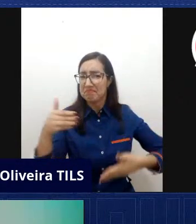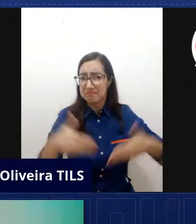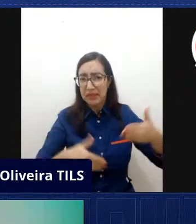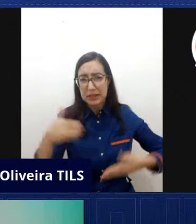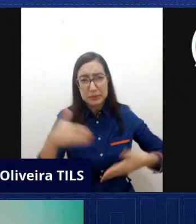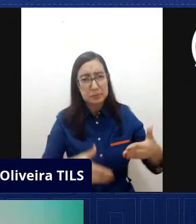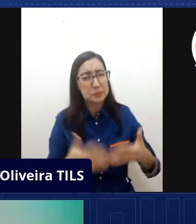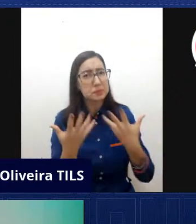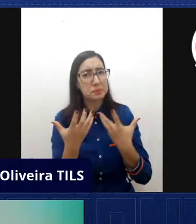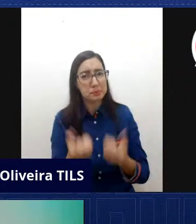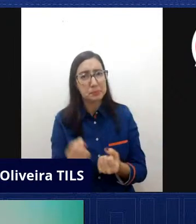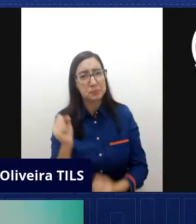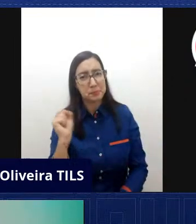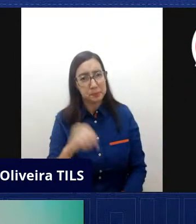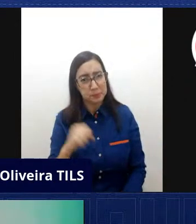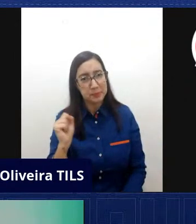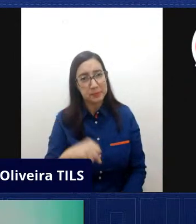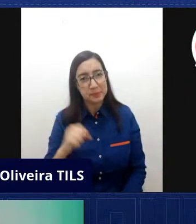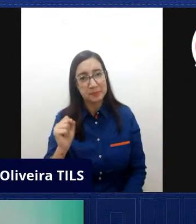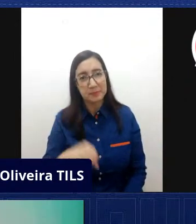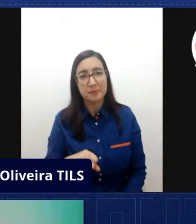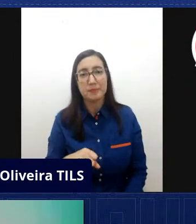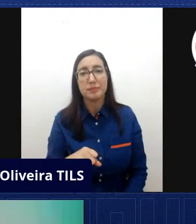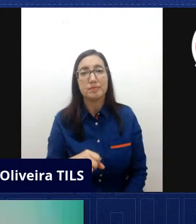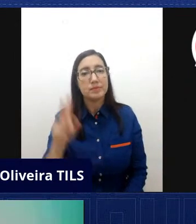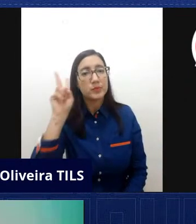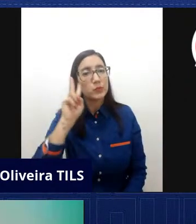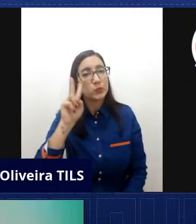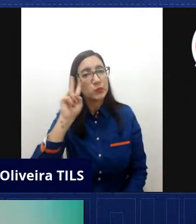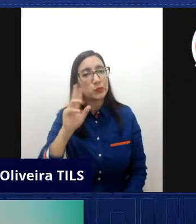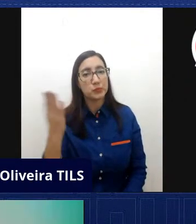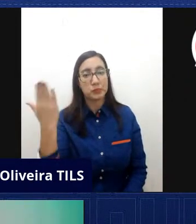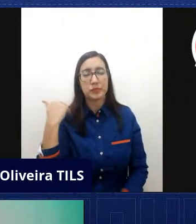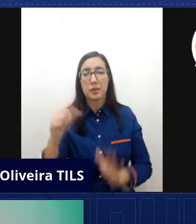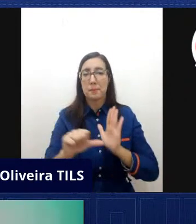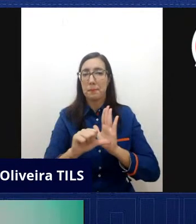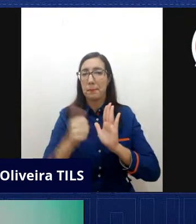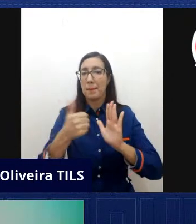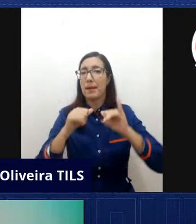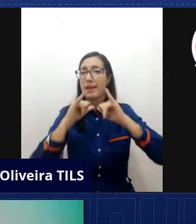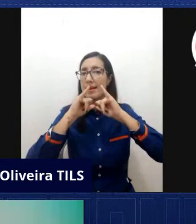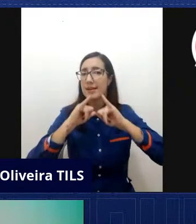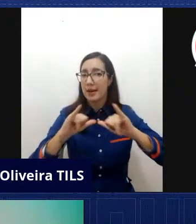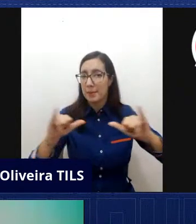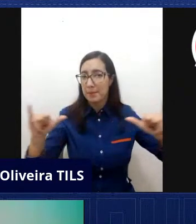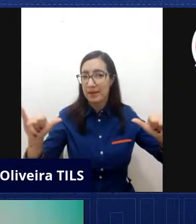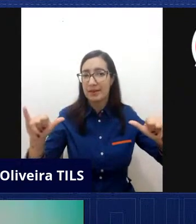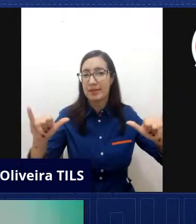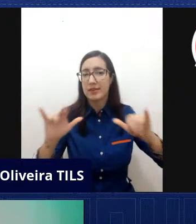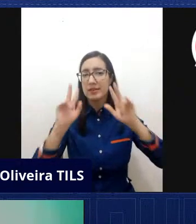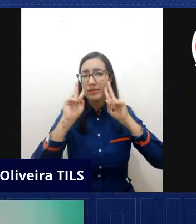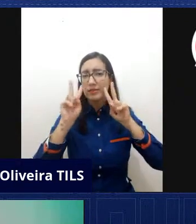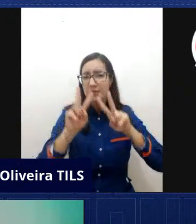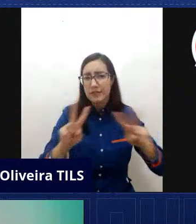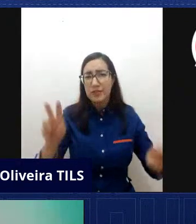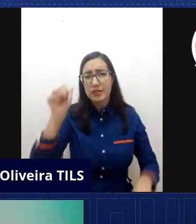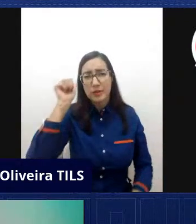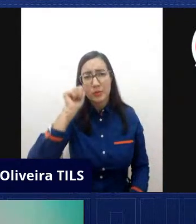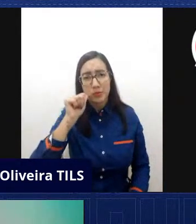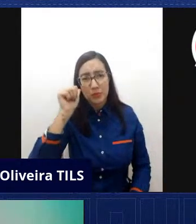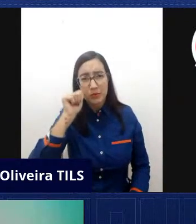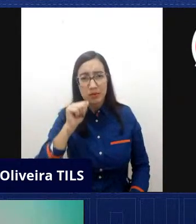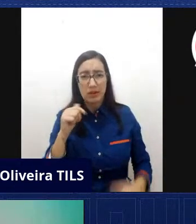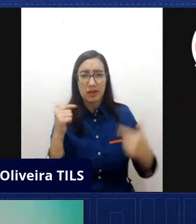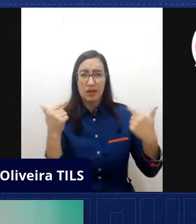primeiro... foi apresentada a primeira versão da campanha, e aí tinha uma mulher trabalhando em casa de sapatilha, e